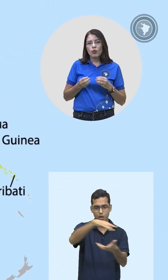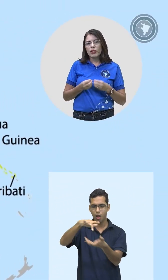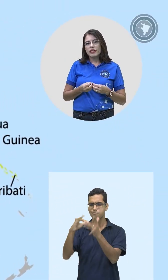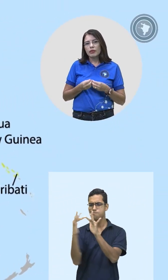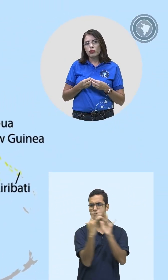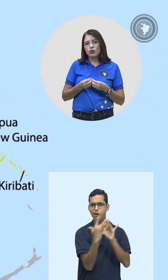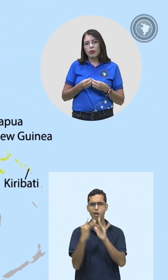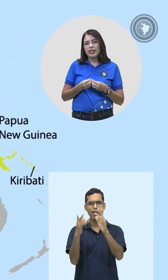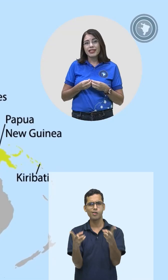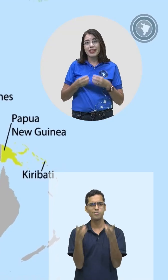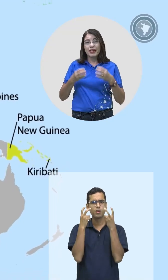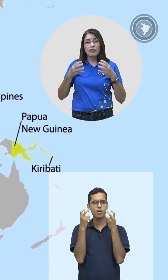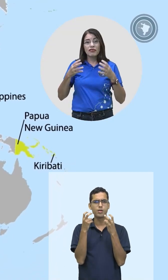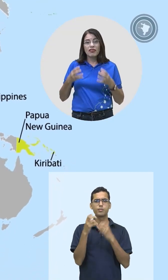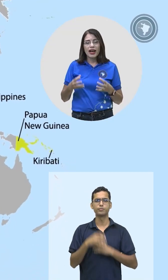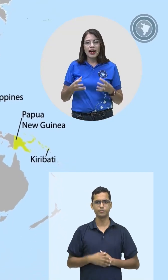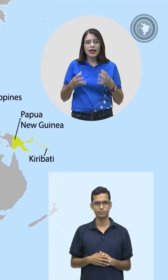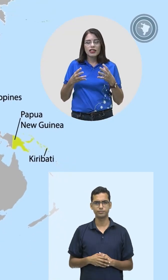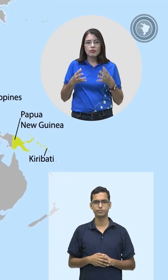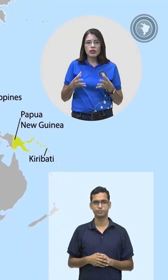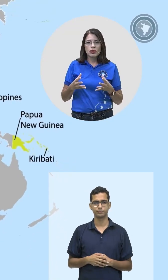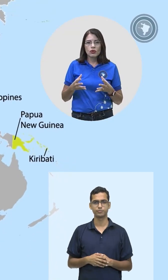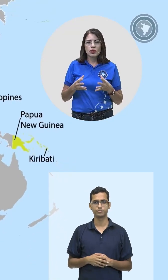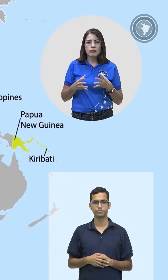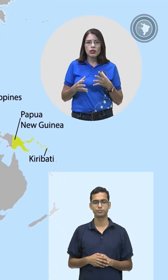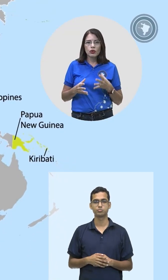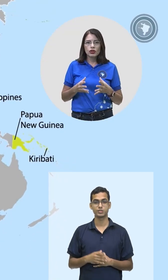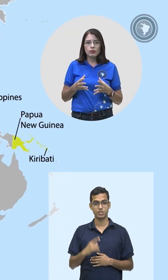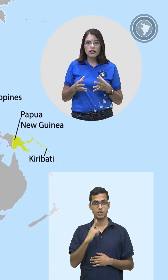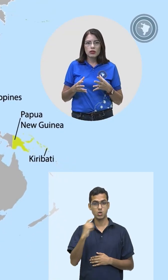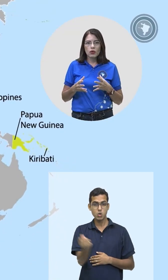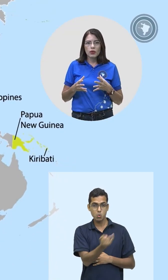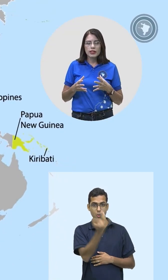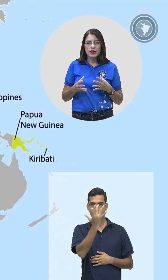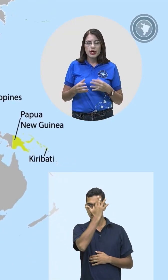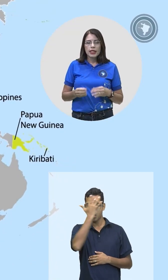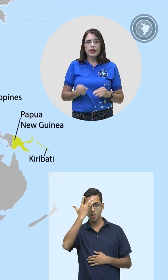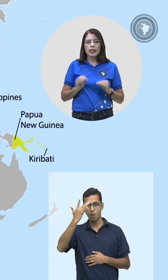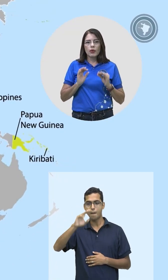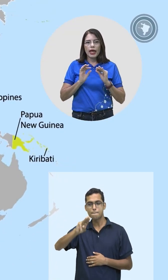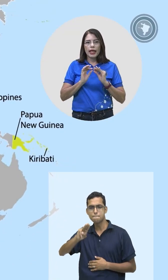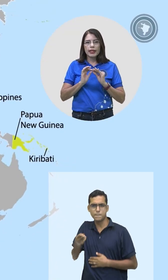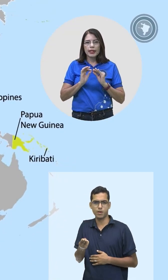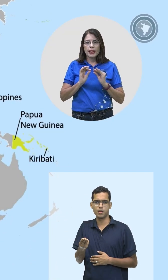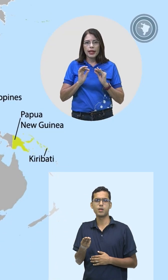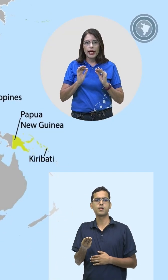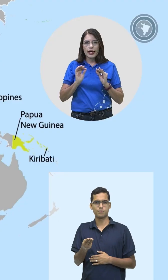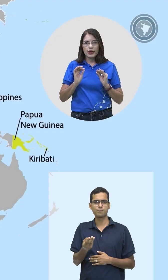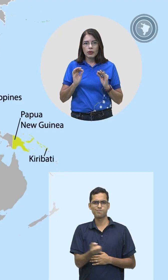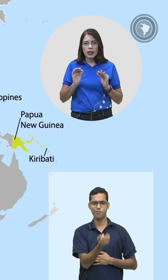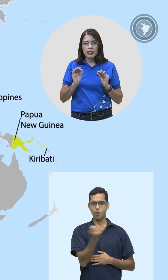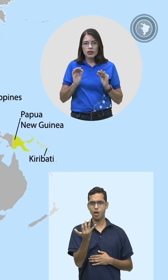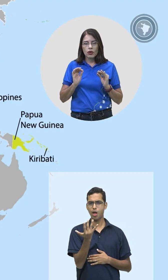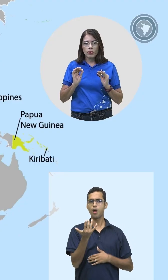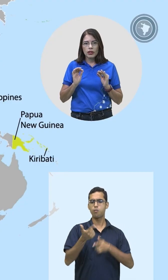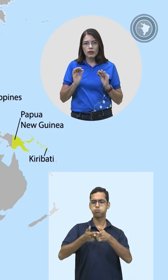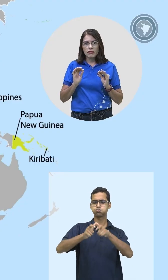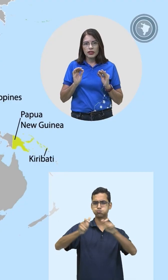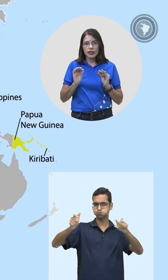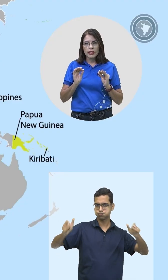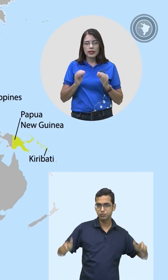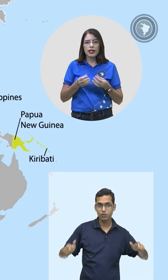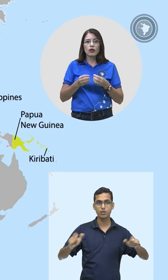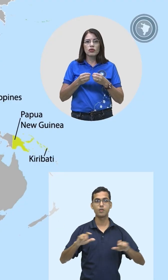observada como exemplo de um país que tem várias pessoas, milhões de pessoas. Então, ela tem a língua inglesa como